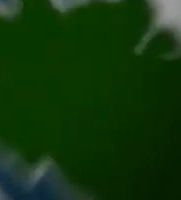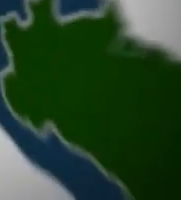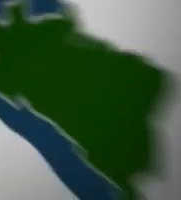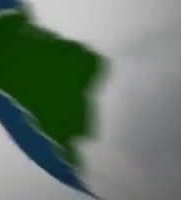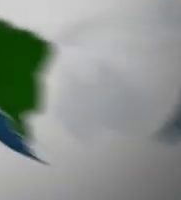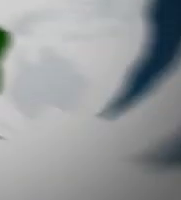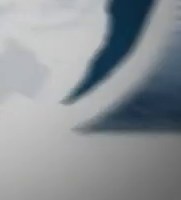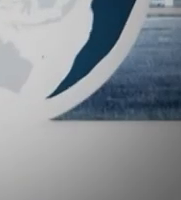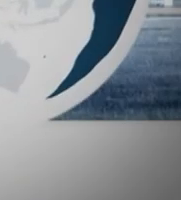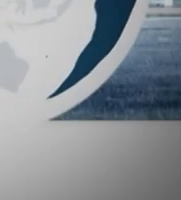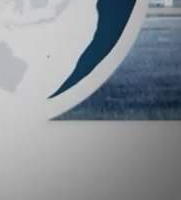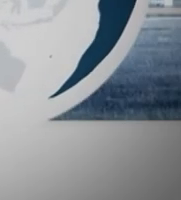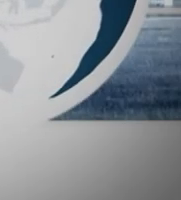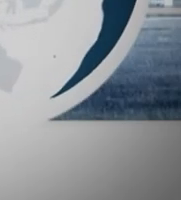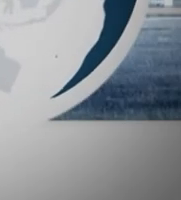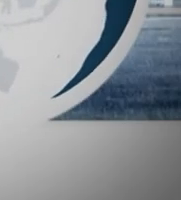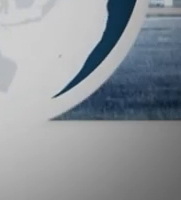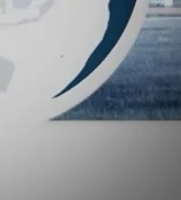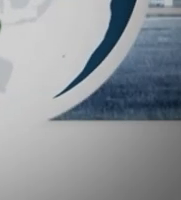o